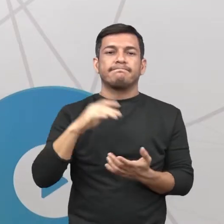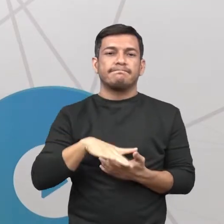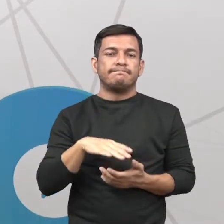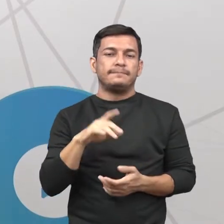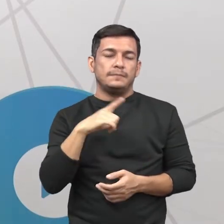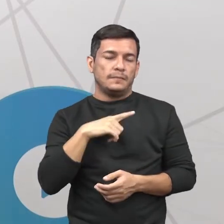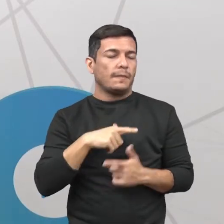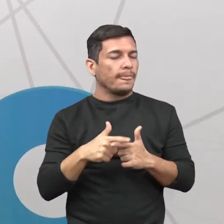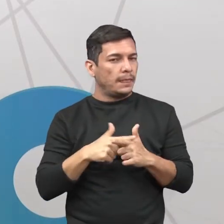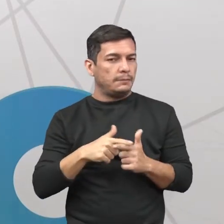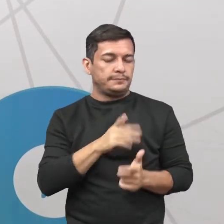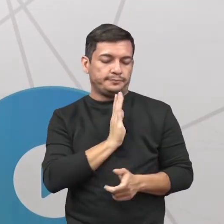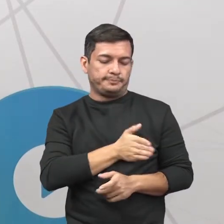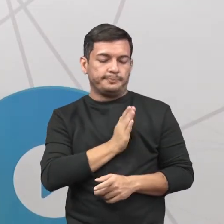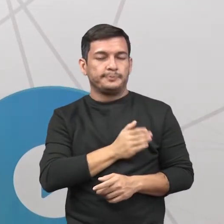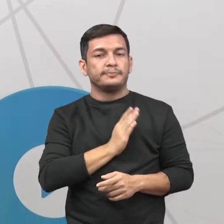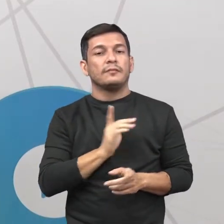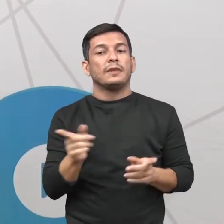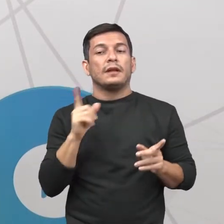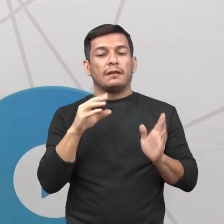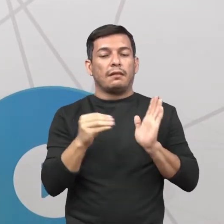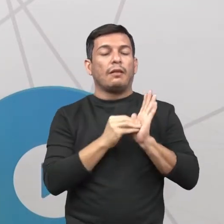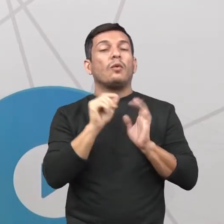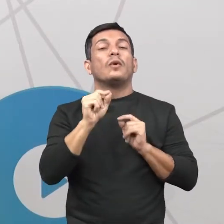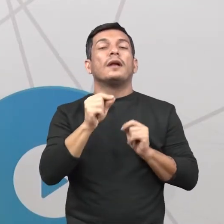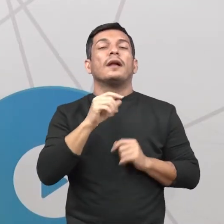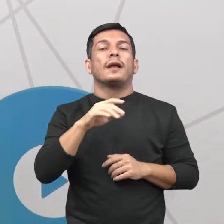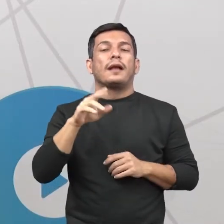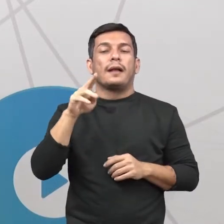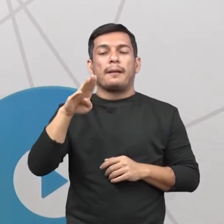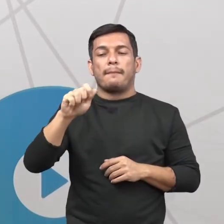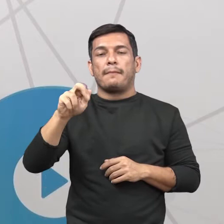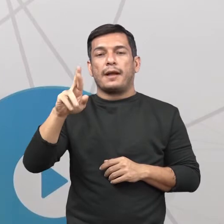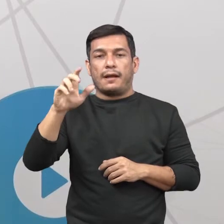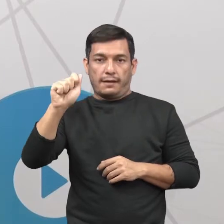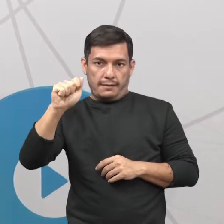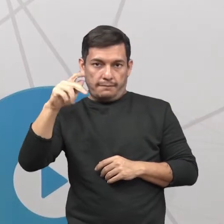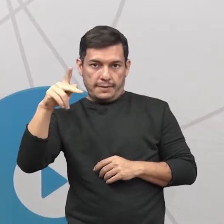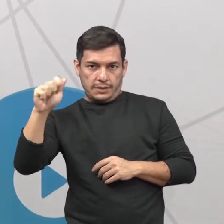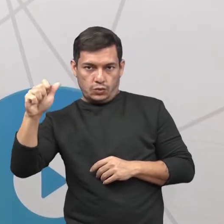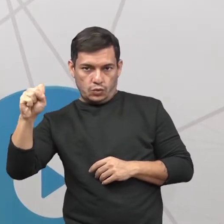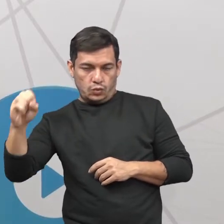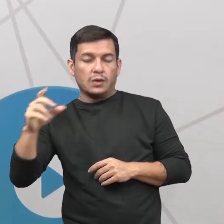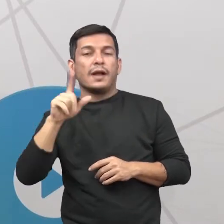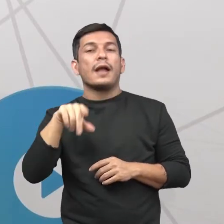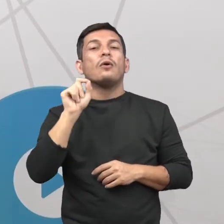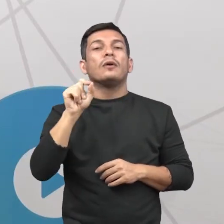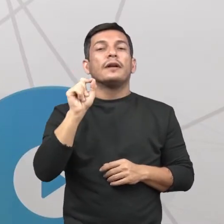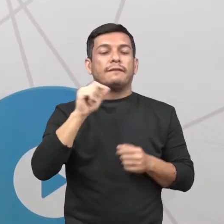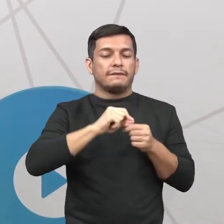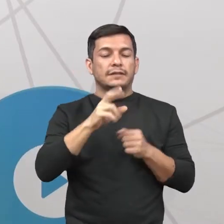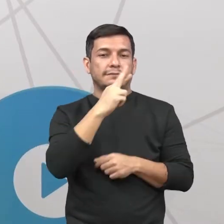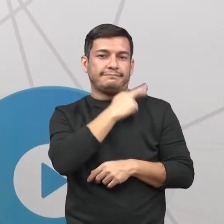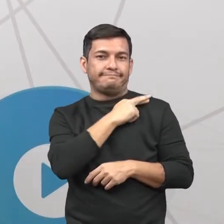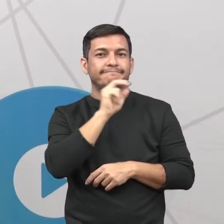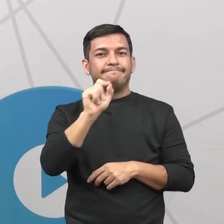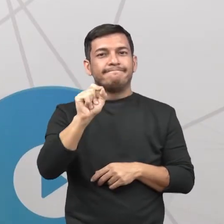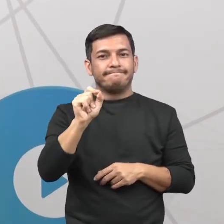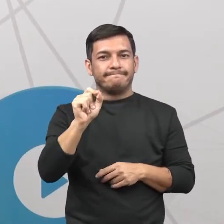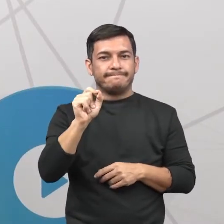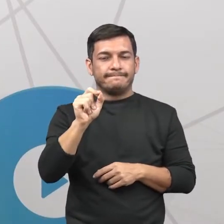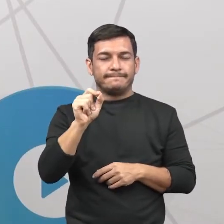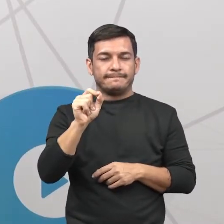algum problema cardíaco colocou um marca-passo. Esse marca-passo, ele exatamente faz essa função do